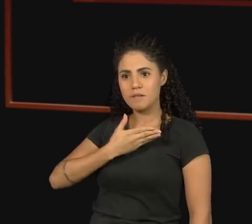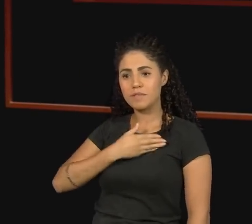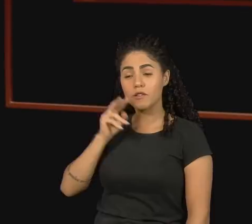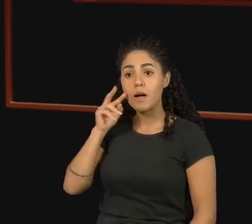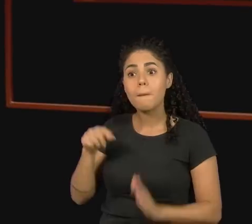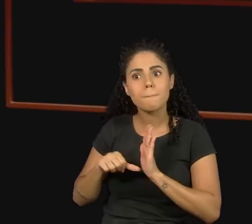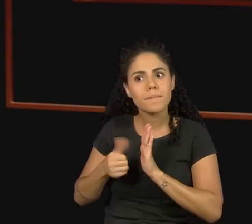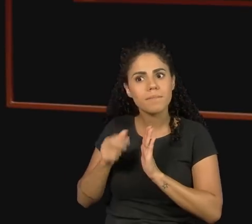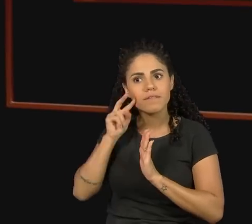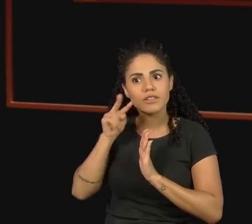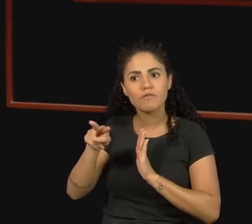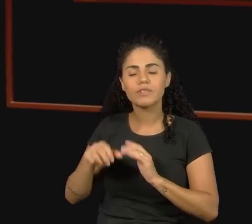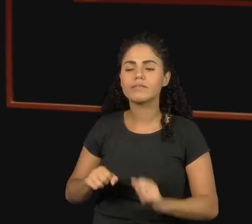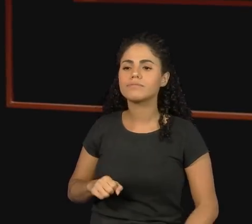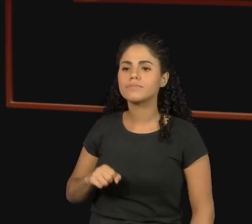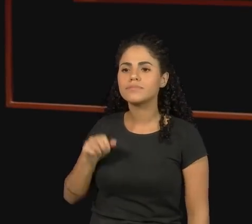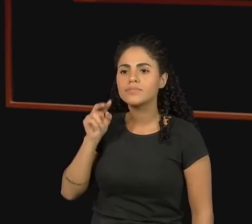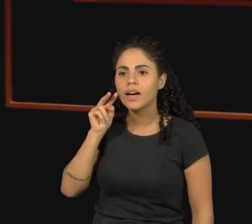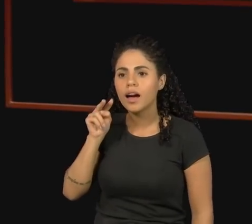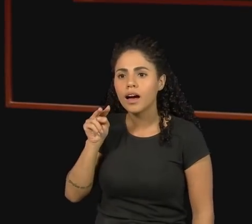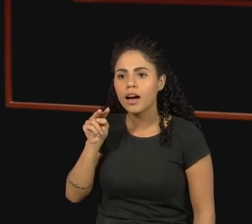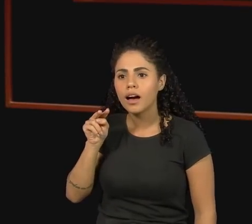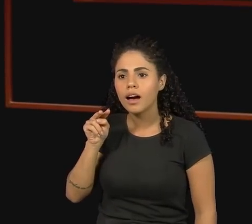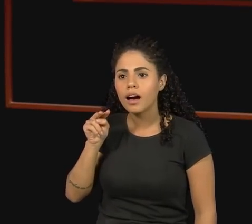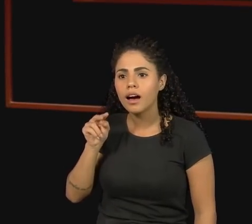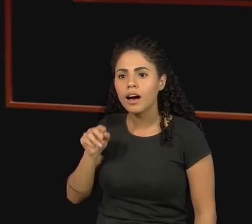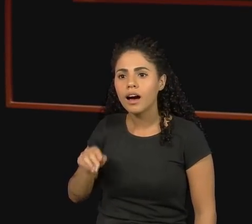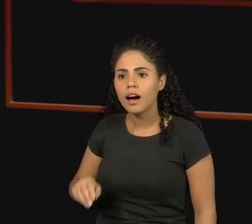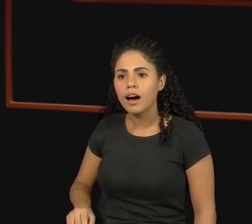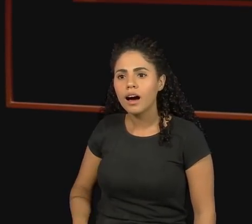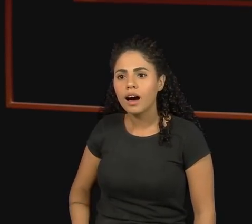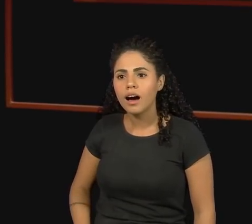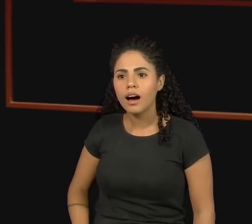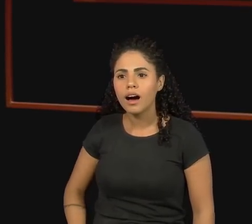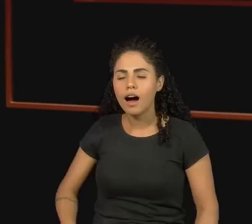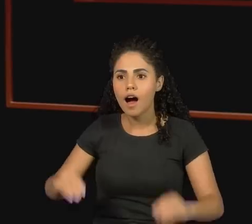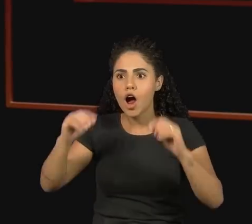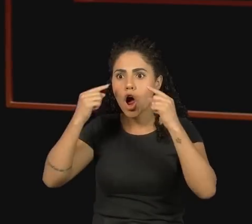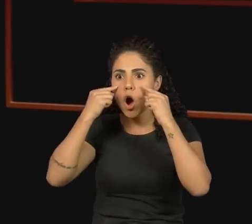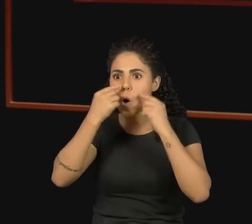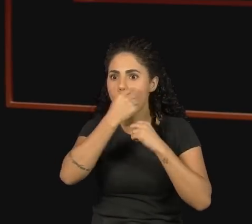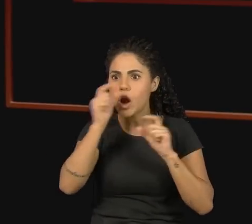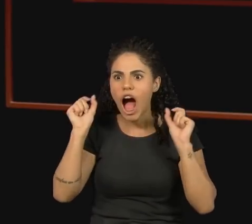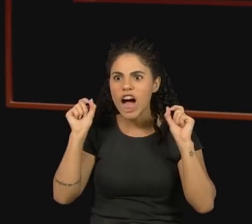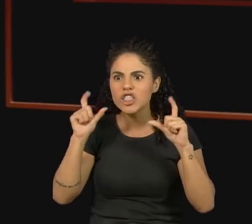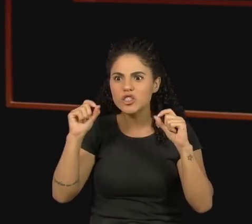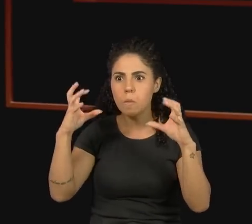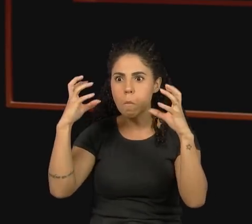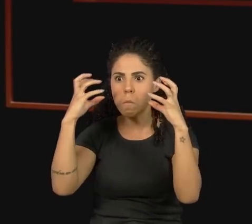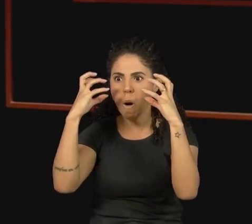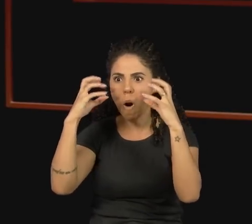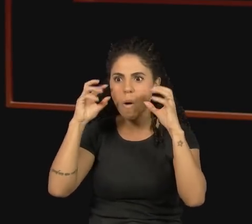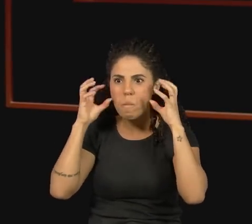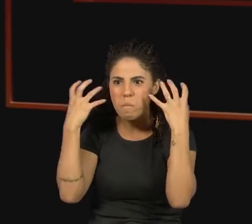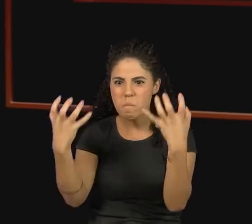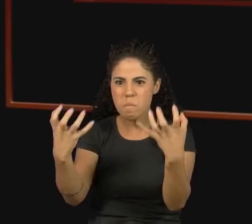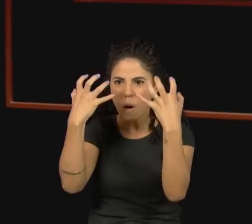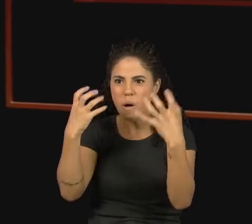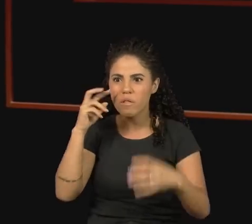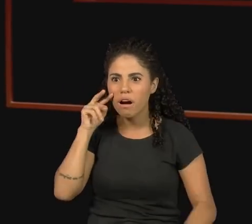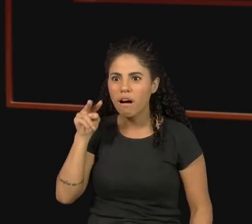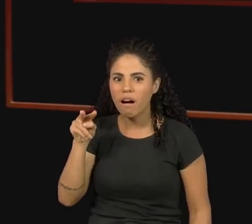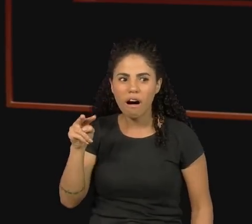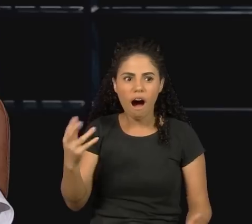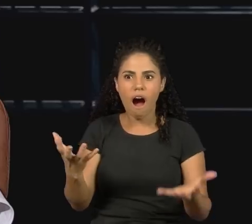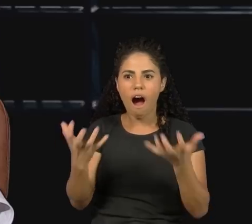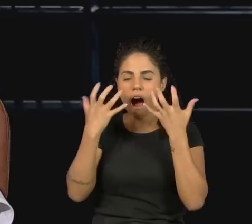vez. Eu não... Aquelas duas bilocona verde, que às vezes é verde, às vezes é azul,